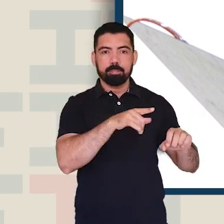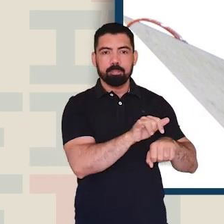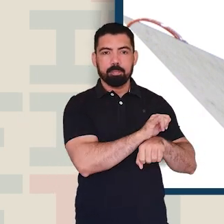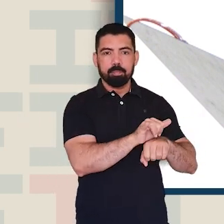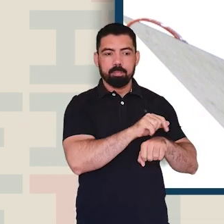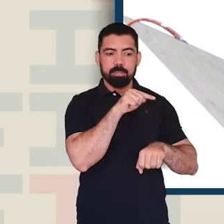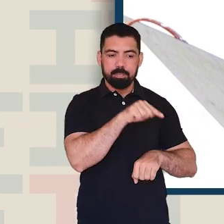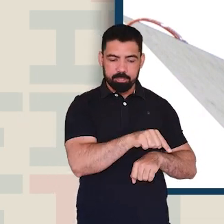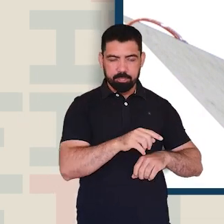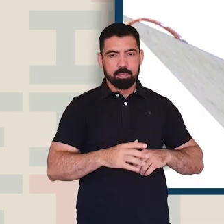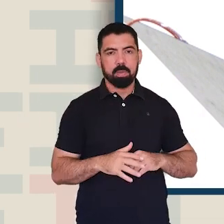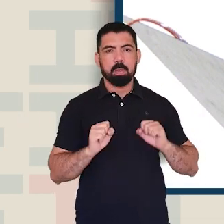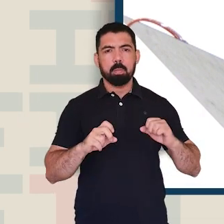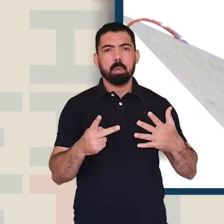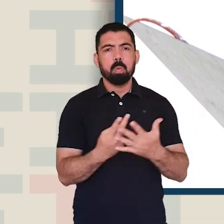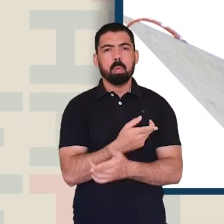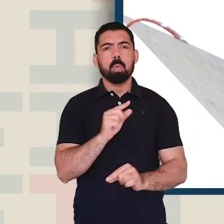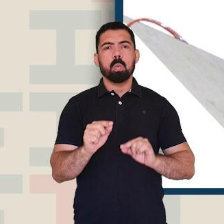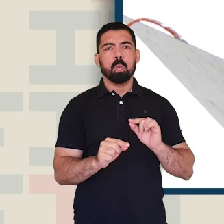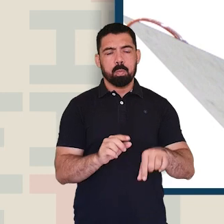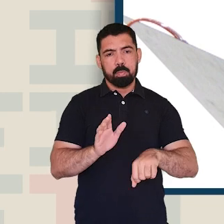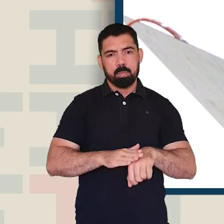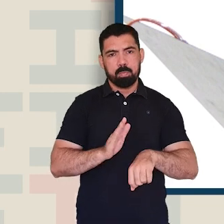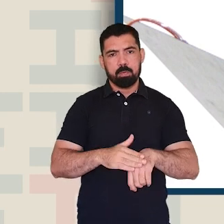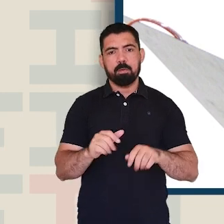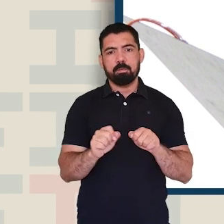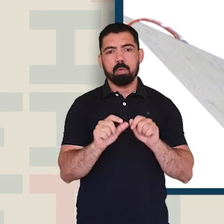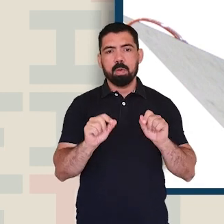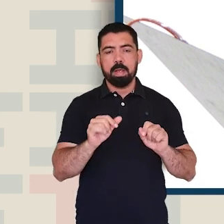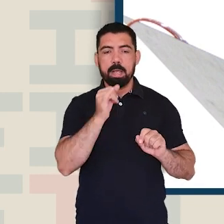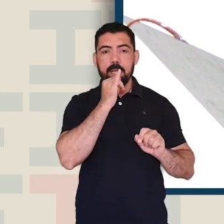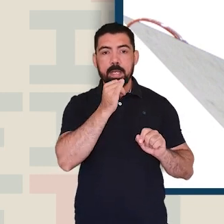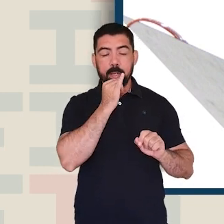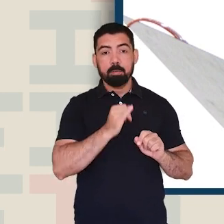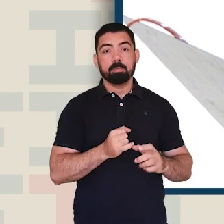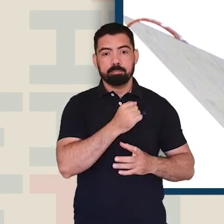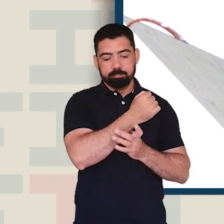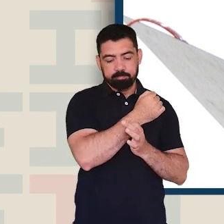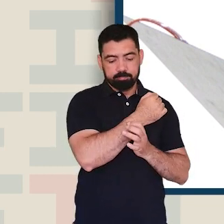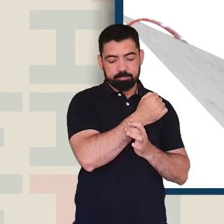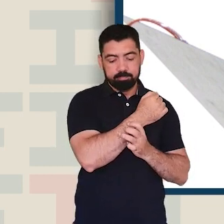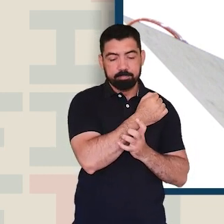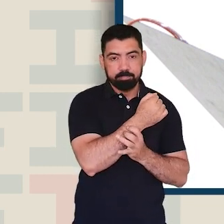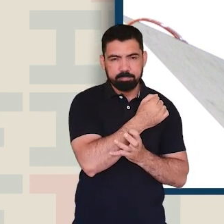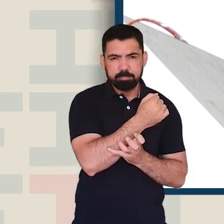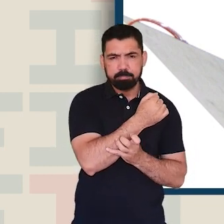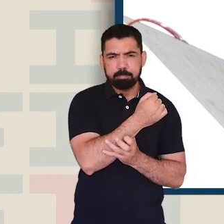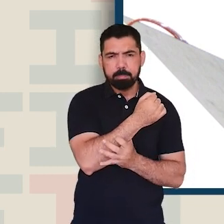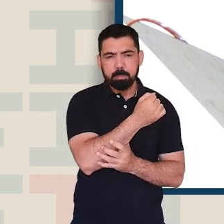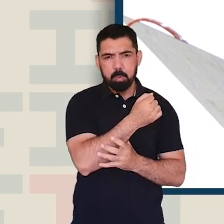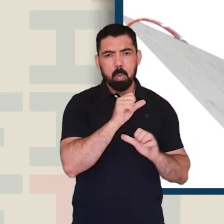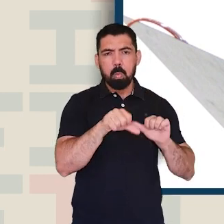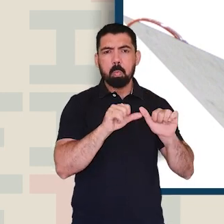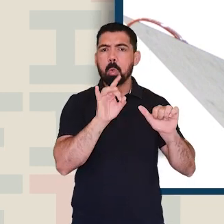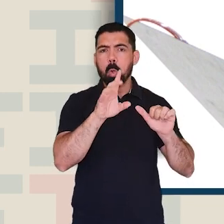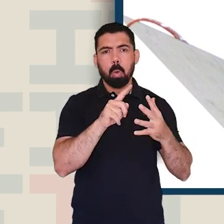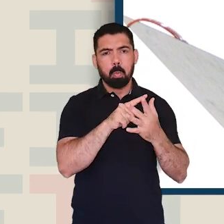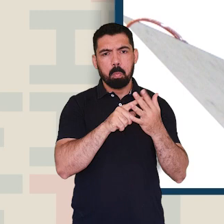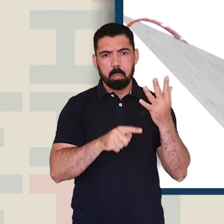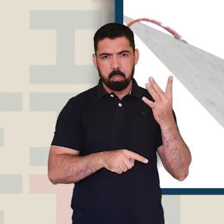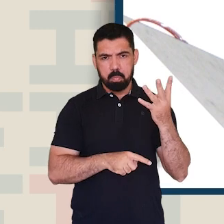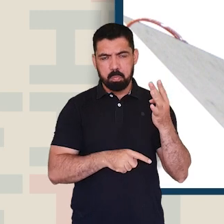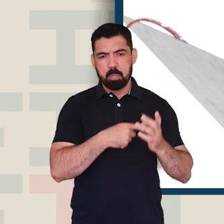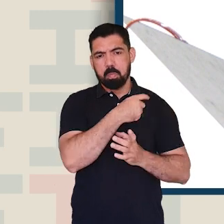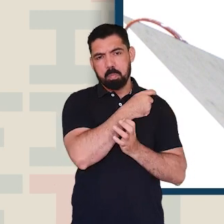aquele jeito. O que pode acontecer é, porque eu vou fazer a passagem do dedo 3 para o dedo 4, né? Tem uma coisa diferente só da passagem